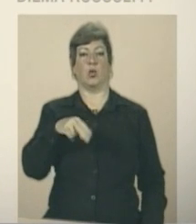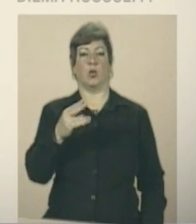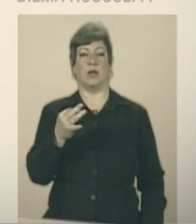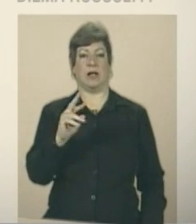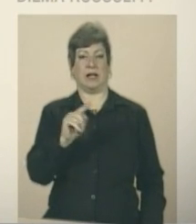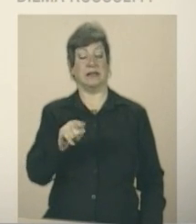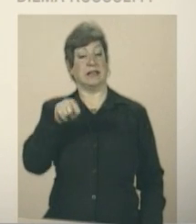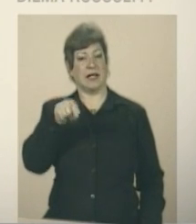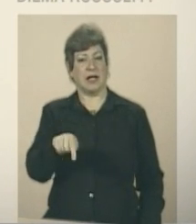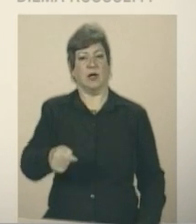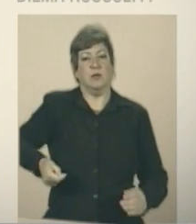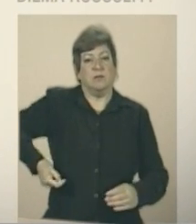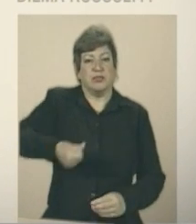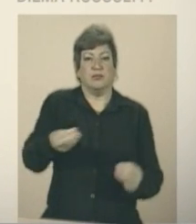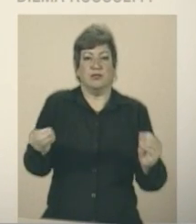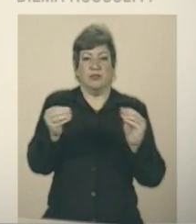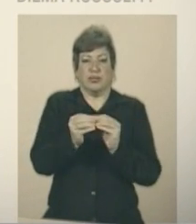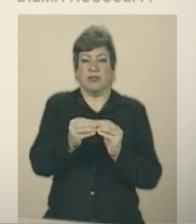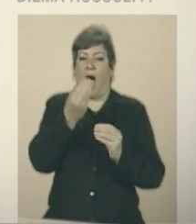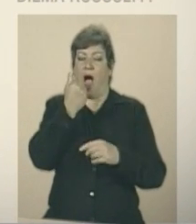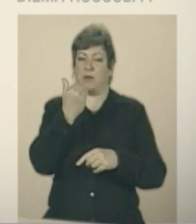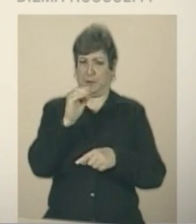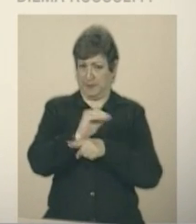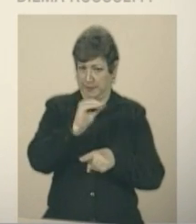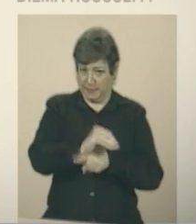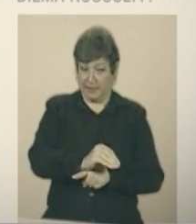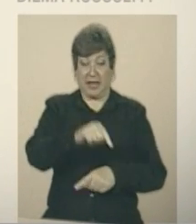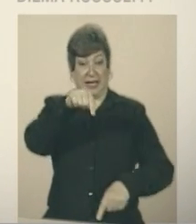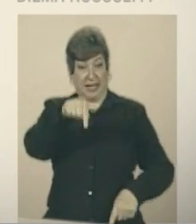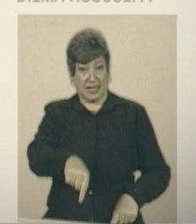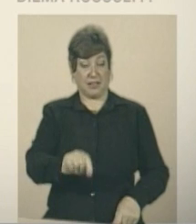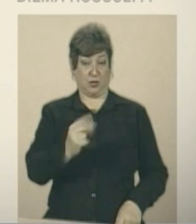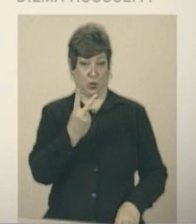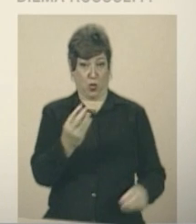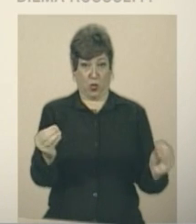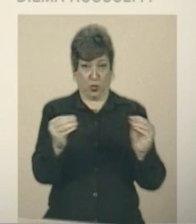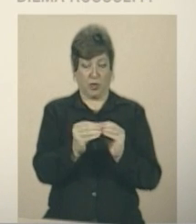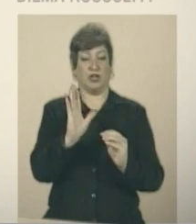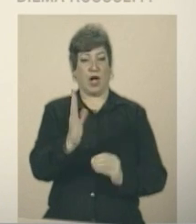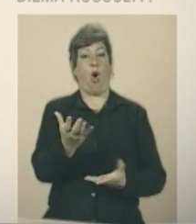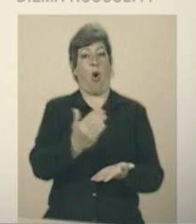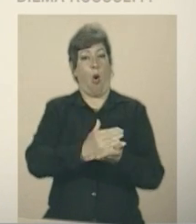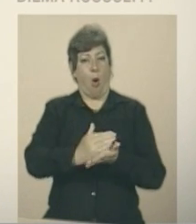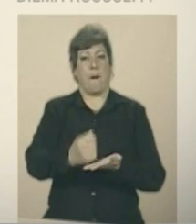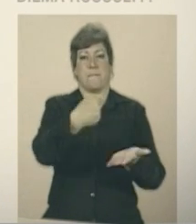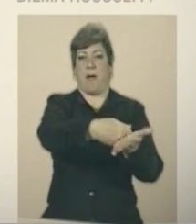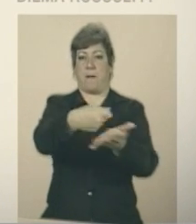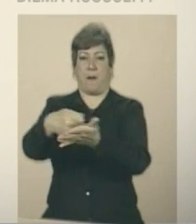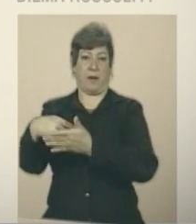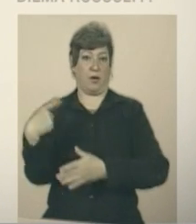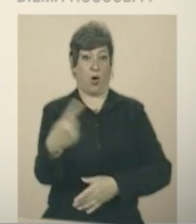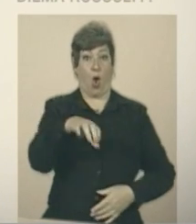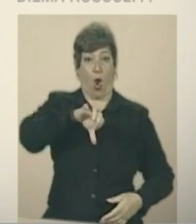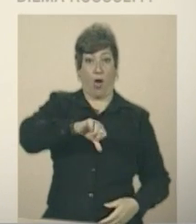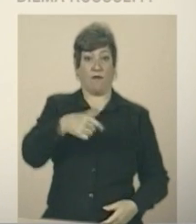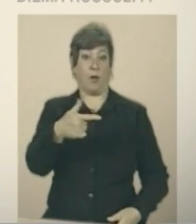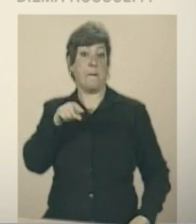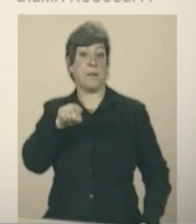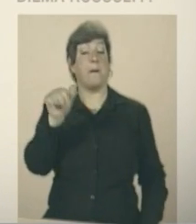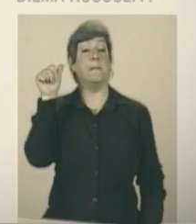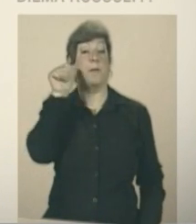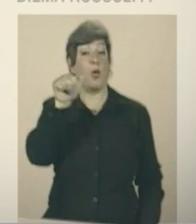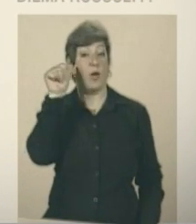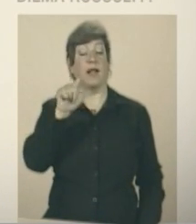é uma bolsa alimentação as duas bolsas já começaram a ser pagas para 92.000